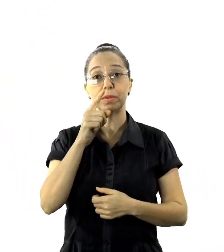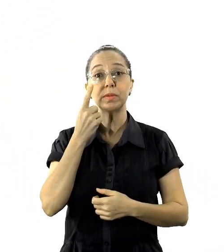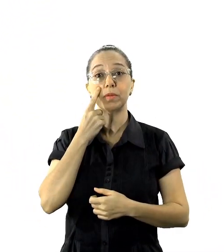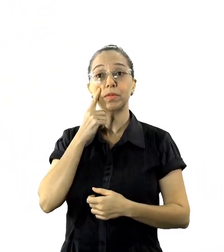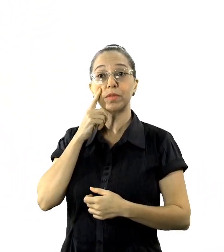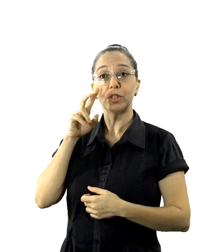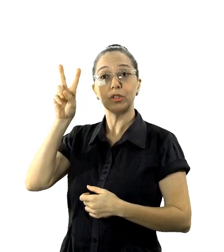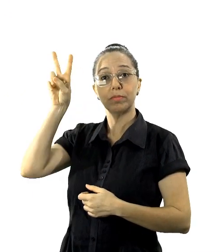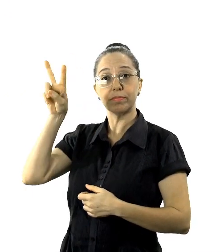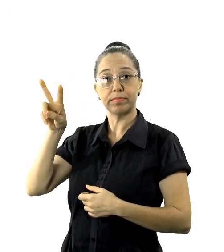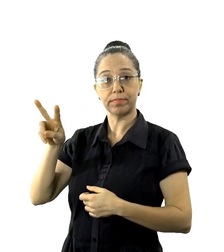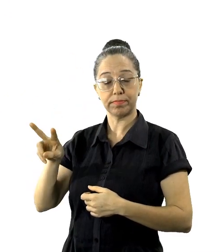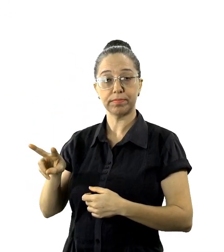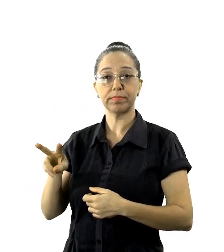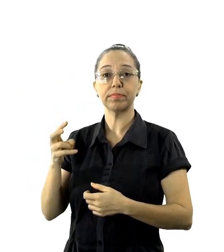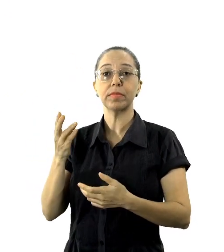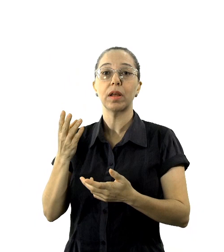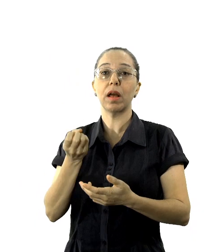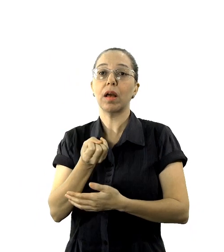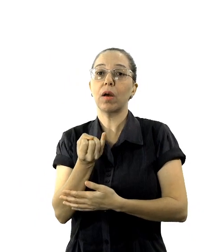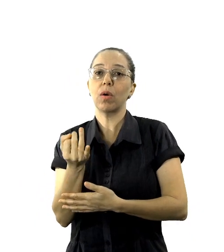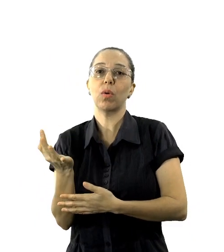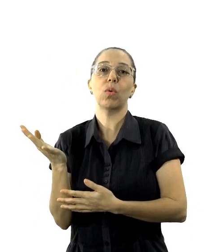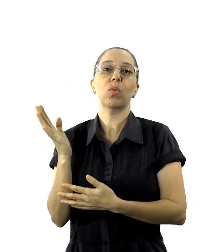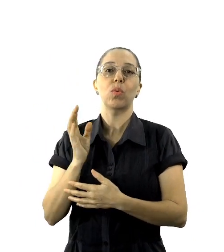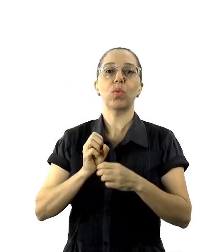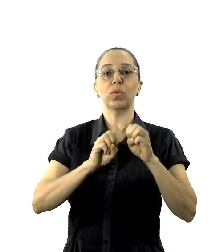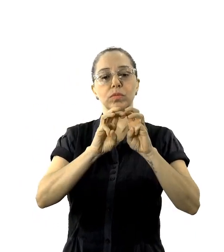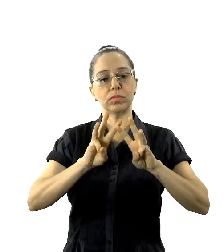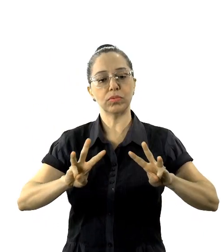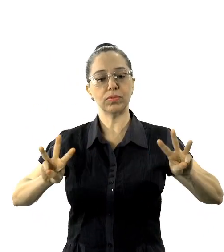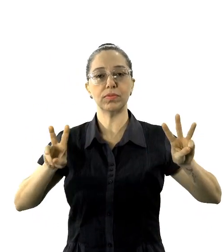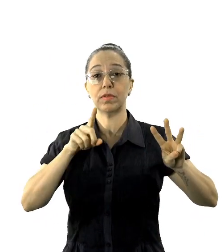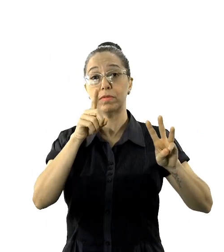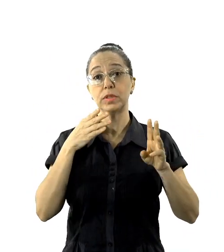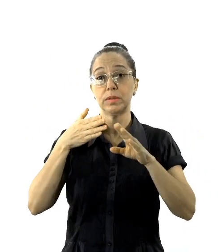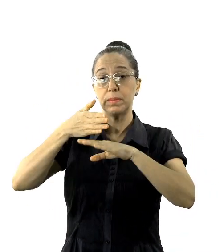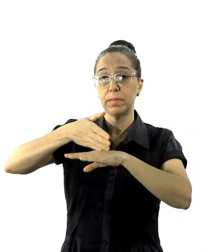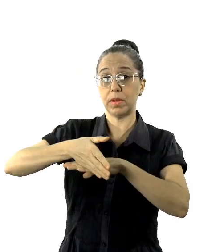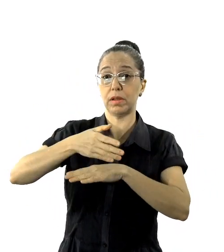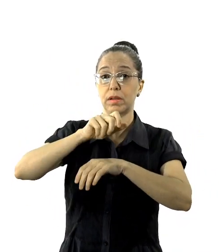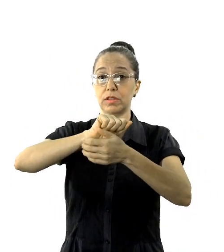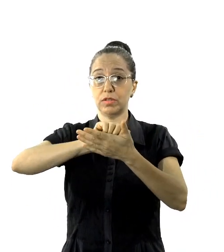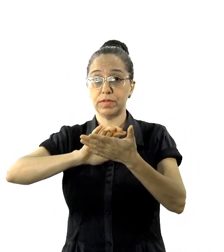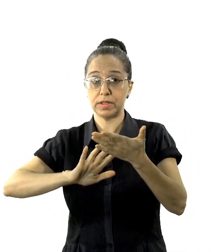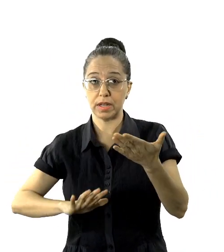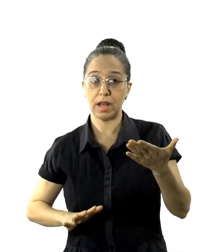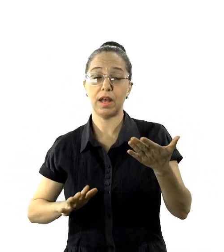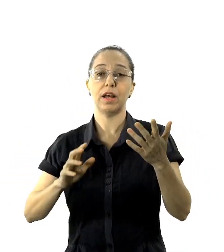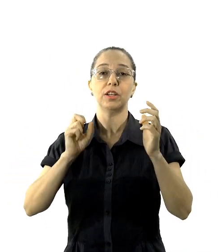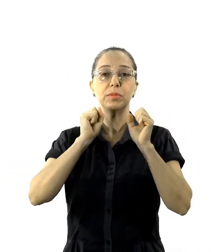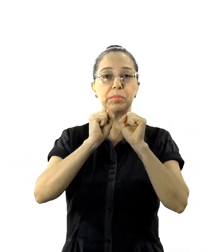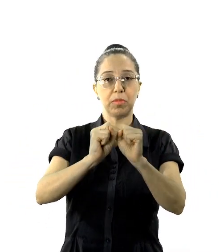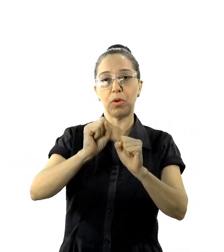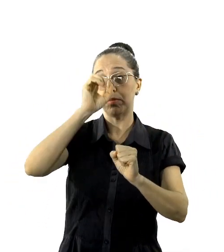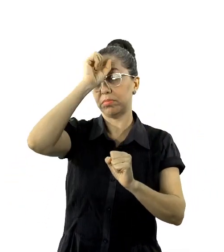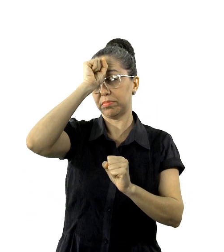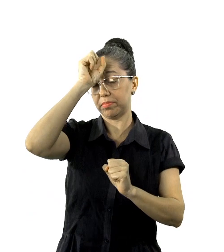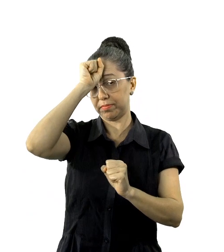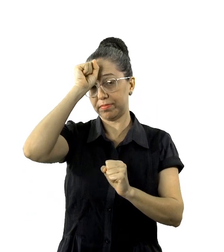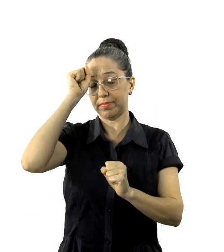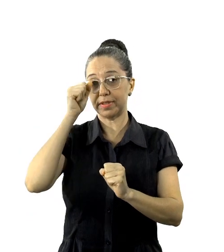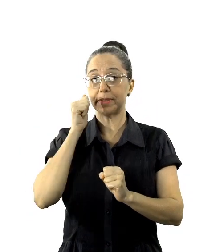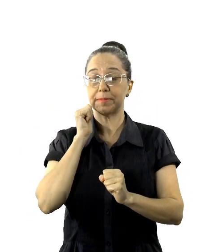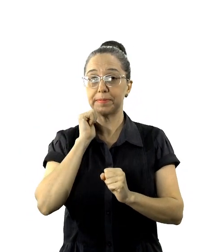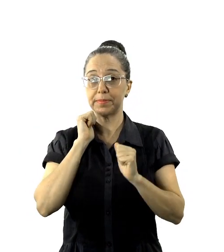vai aparecer alguns sites em que você pode entrar, estudar um pouco mais, aprender um pouco mais sobre esse